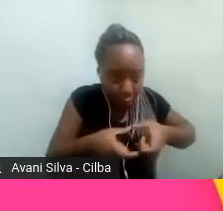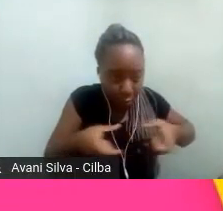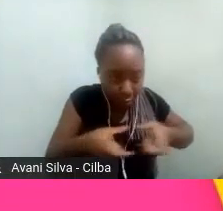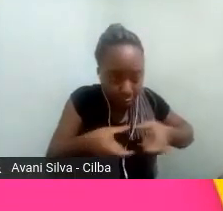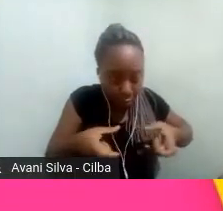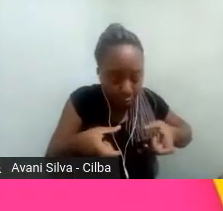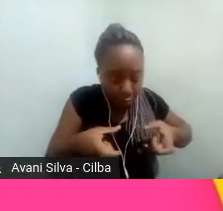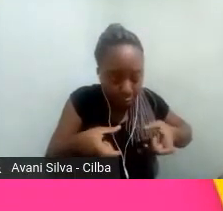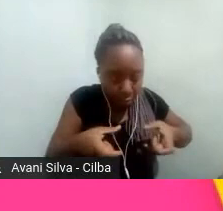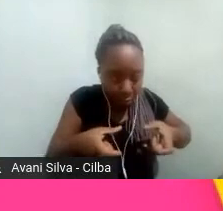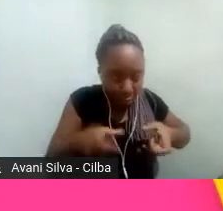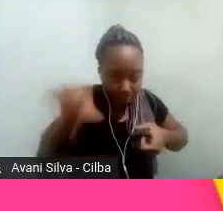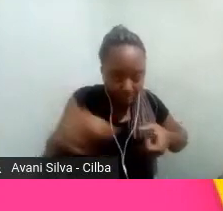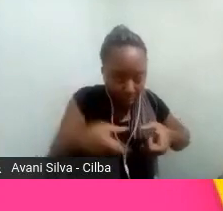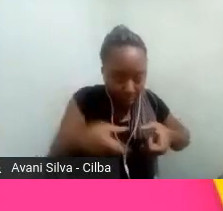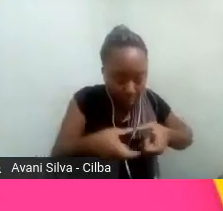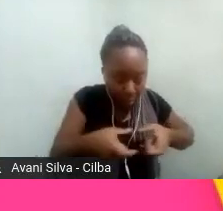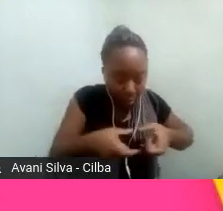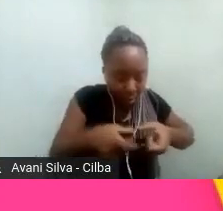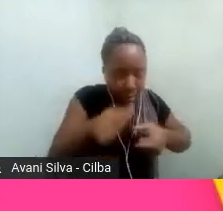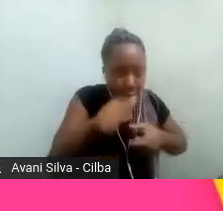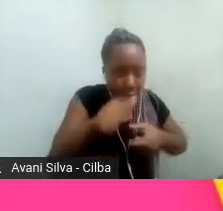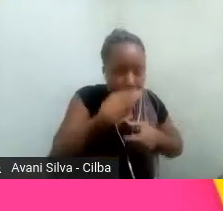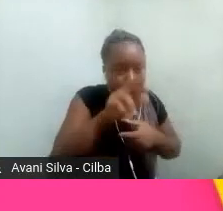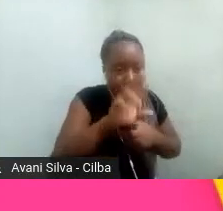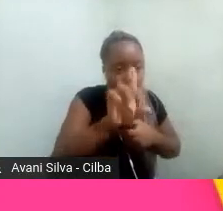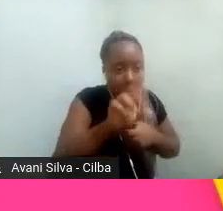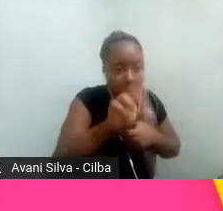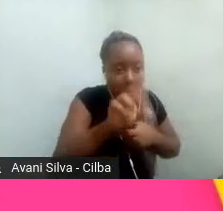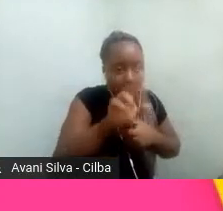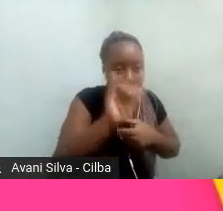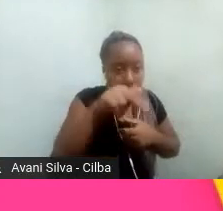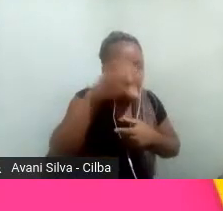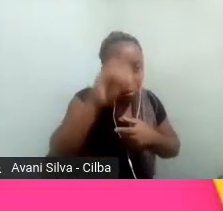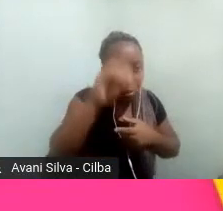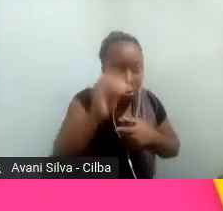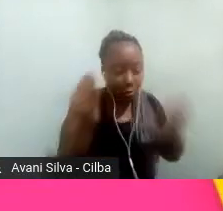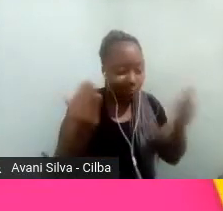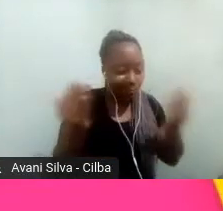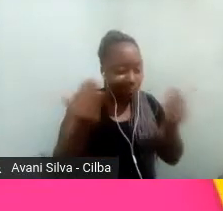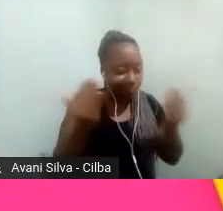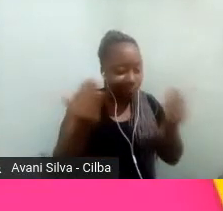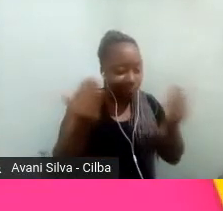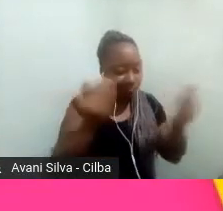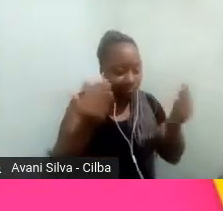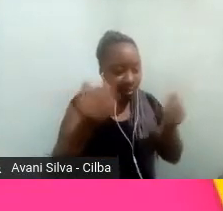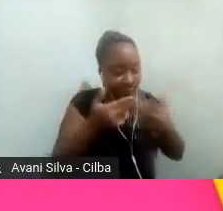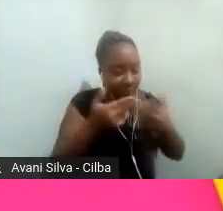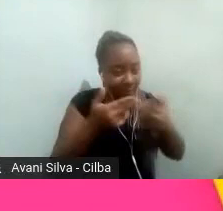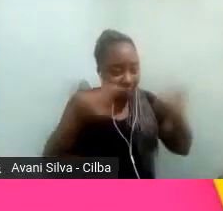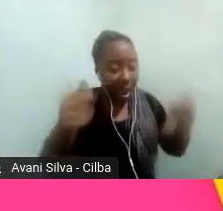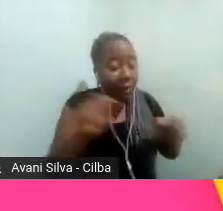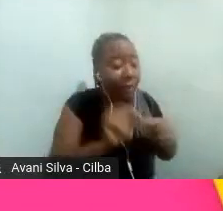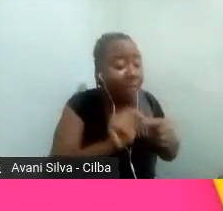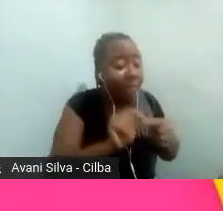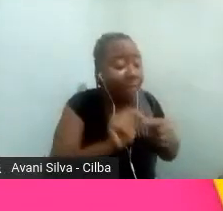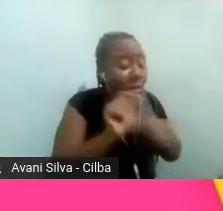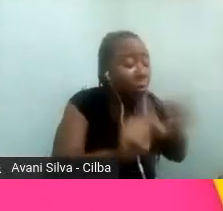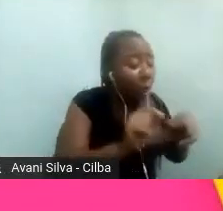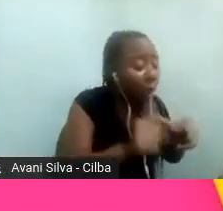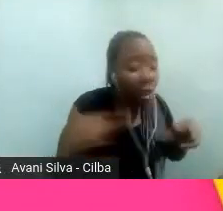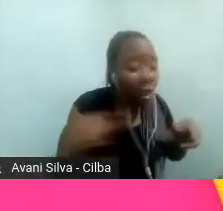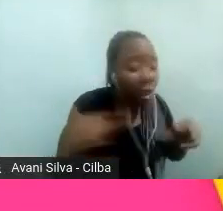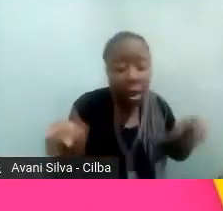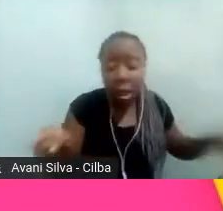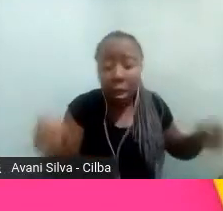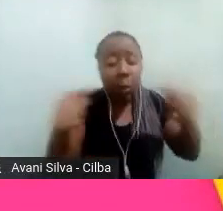pegar aqui o Arduino de novo e eu vou comparar aqui com vocês essas funções que tem aqui, tá? Então,